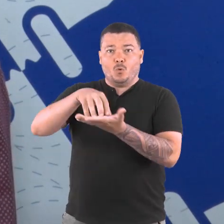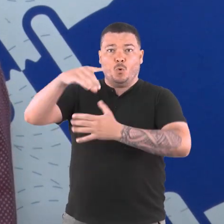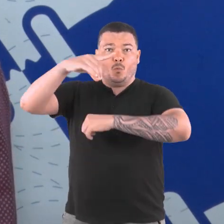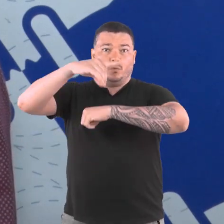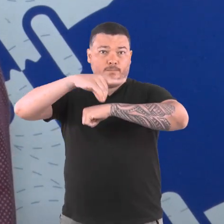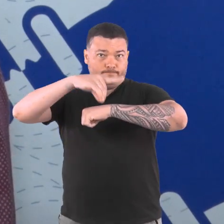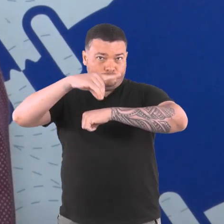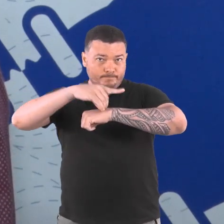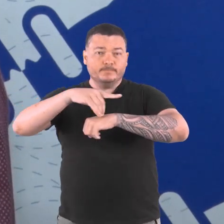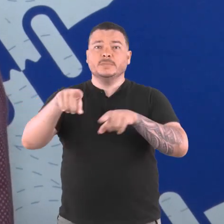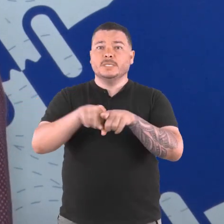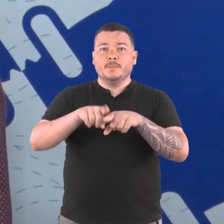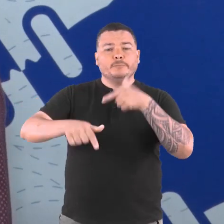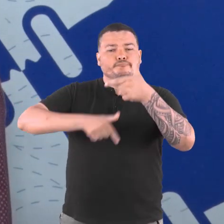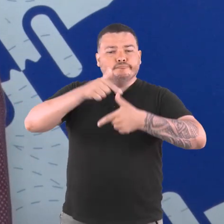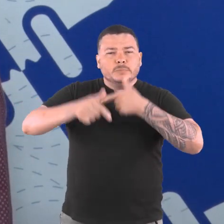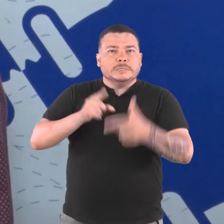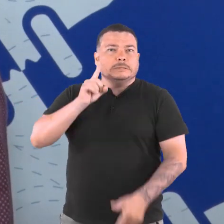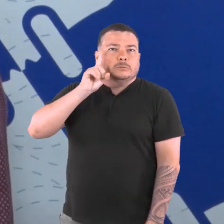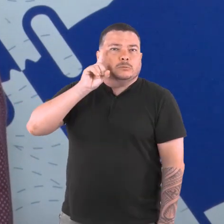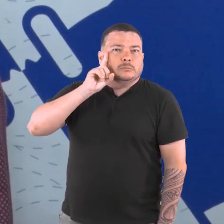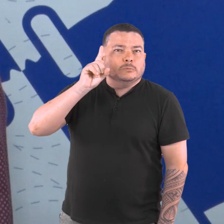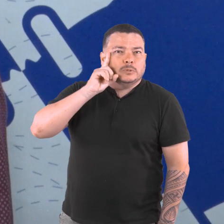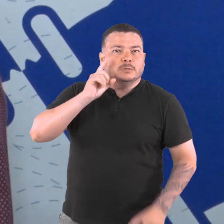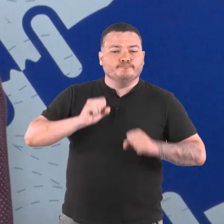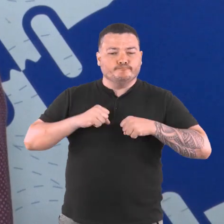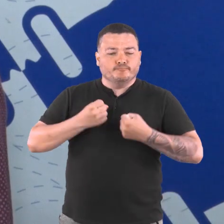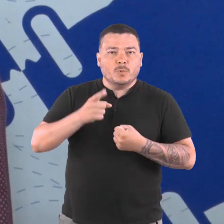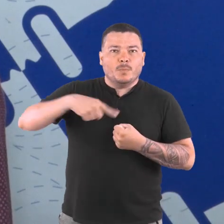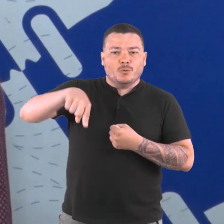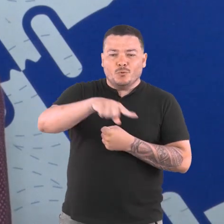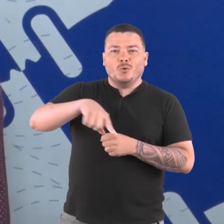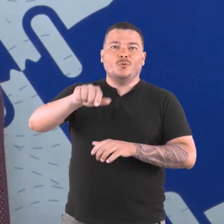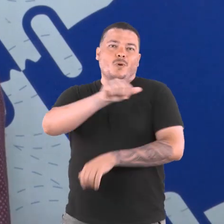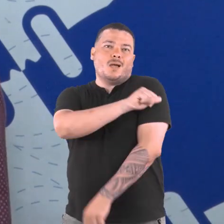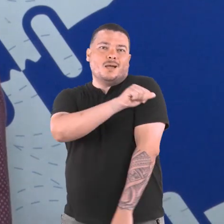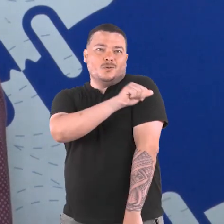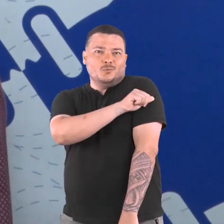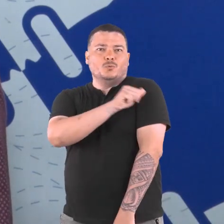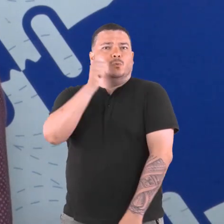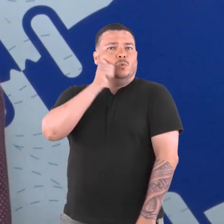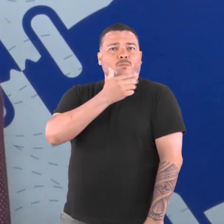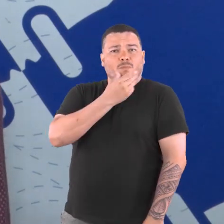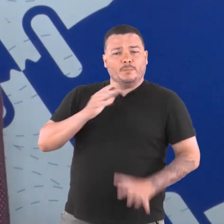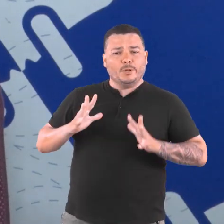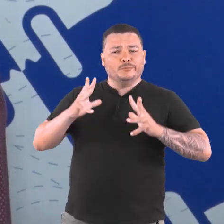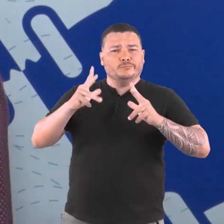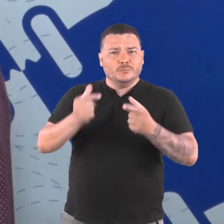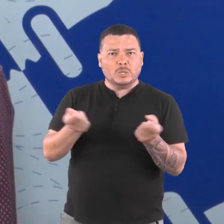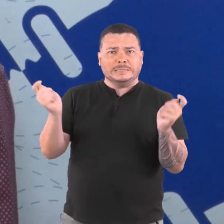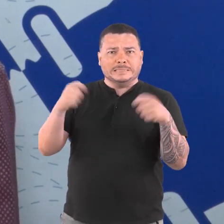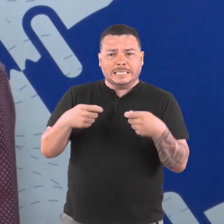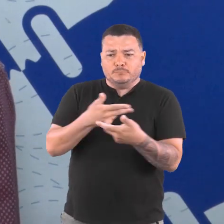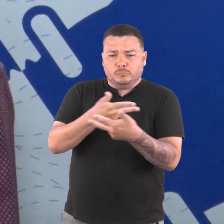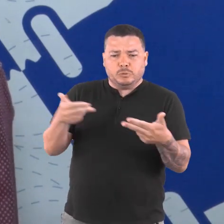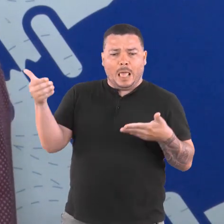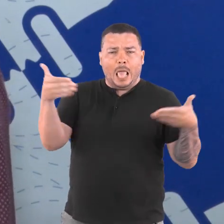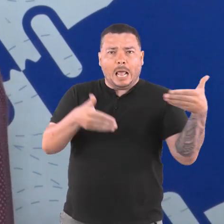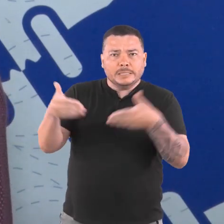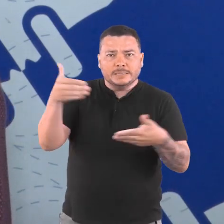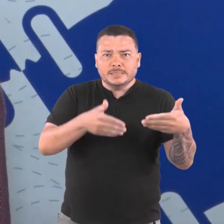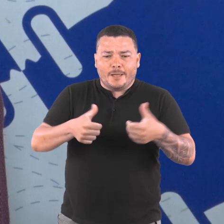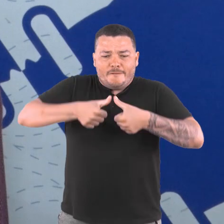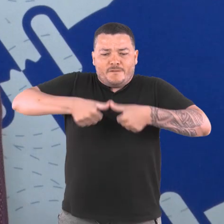Divisão de Inclusão, a DAIM, tem trabalhado diuturnamente para que a gente possa oferecer aos nossos alunos e alunas condições